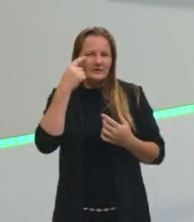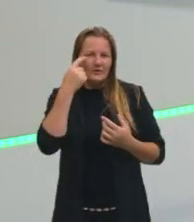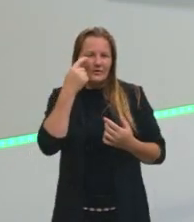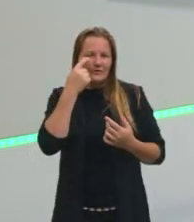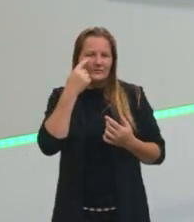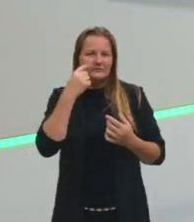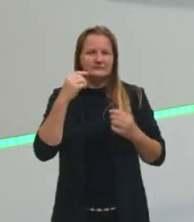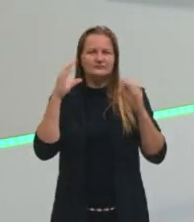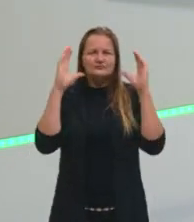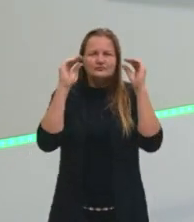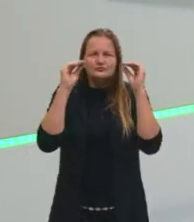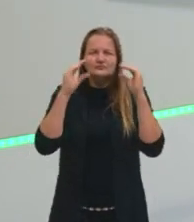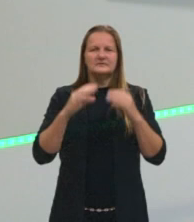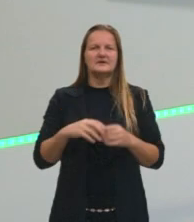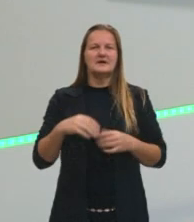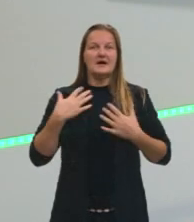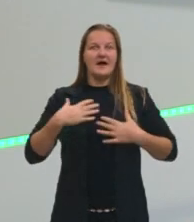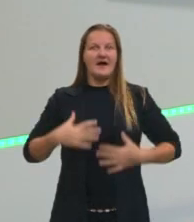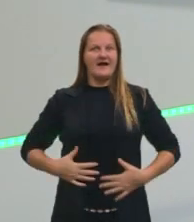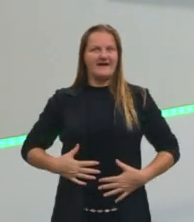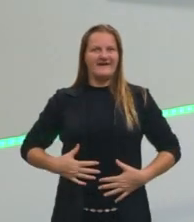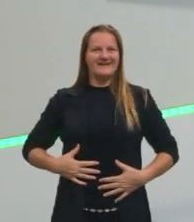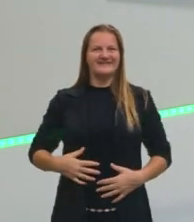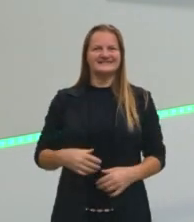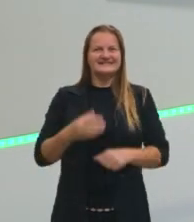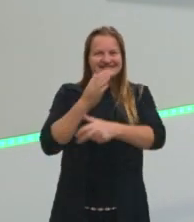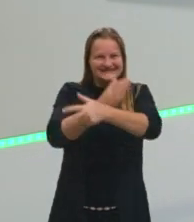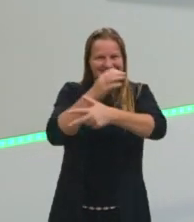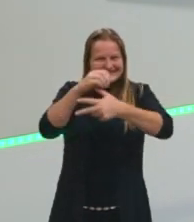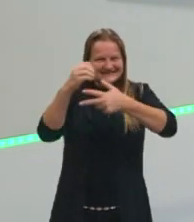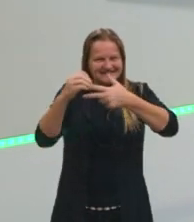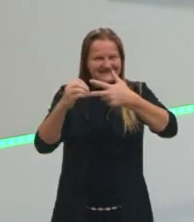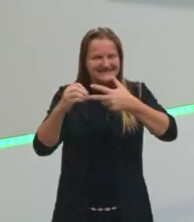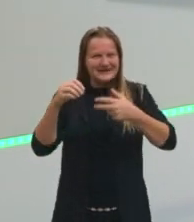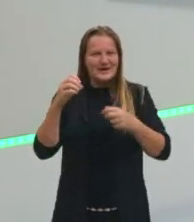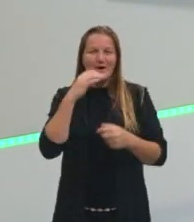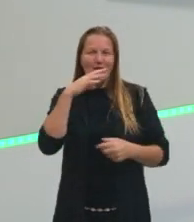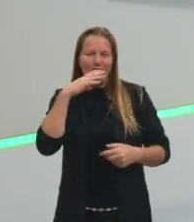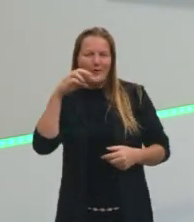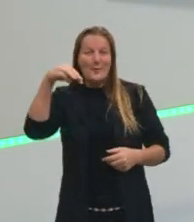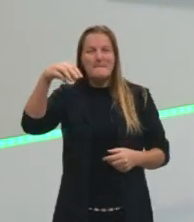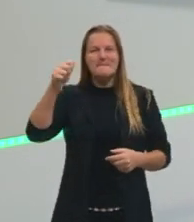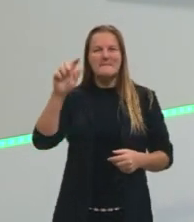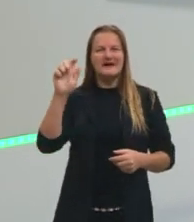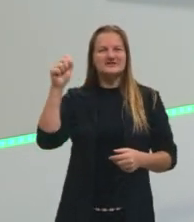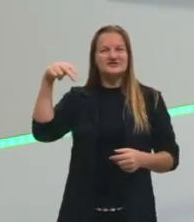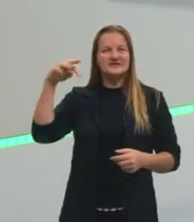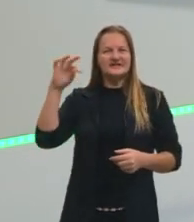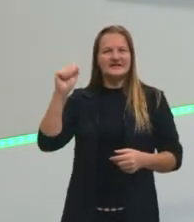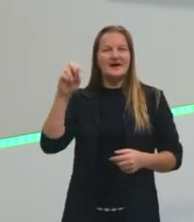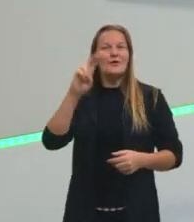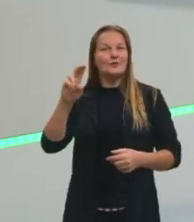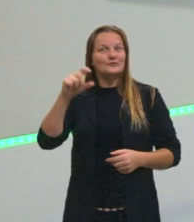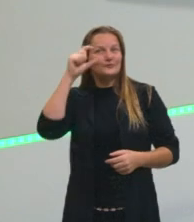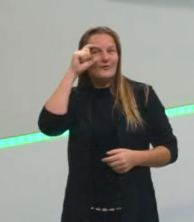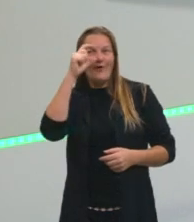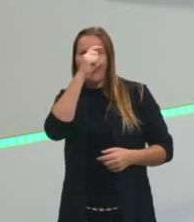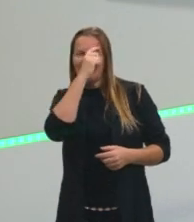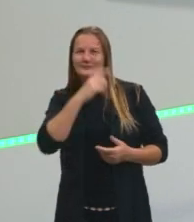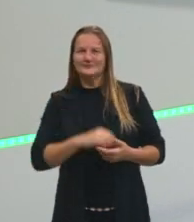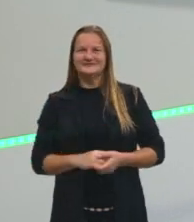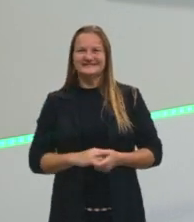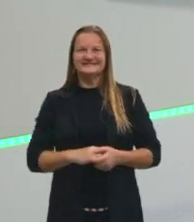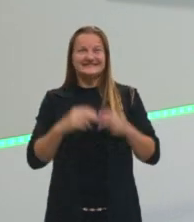castanhos Estou vestindo a camiseta do pré-enem na cor Magenta utilizo óculos né para poder